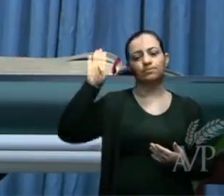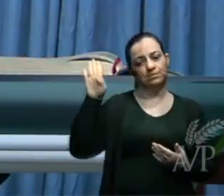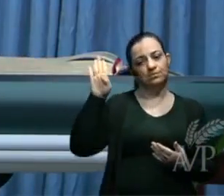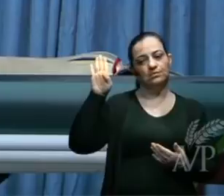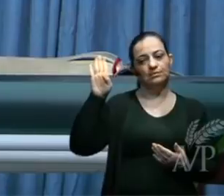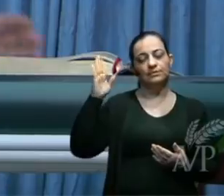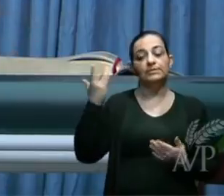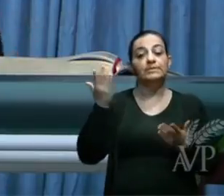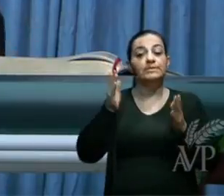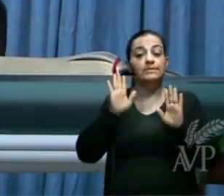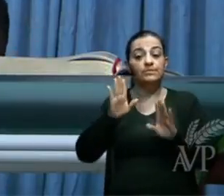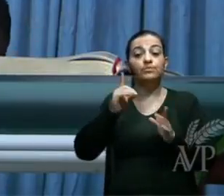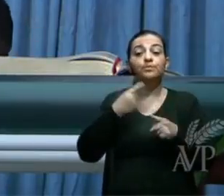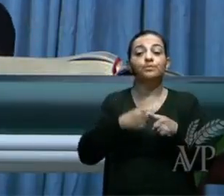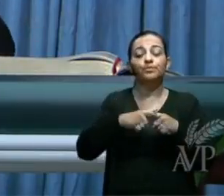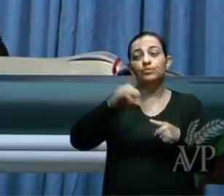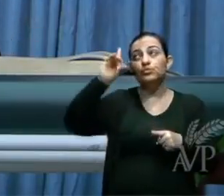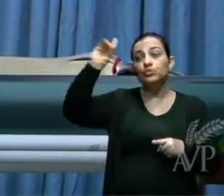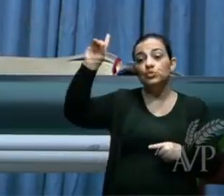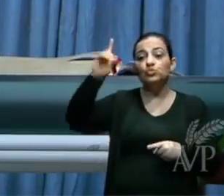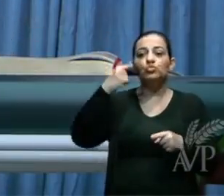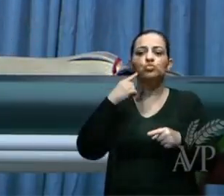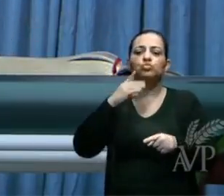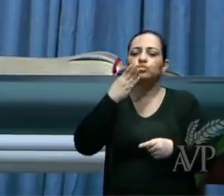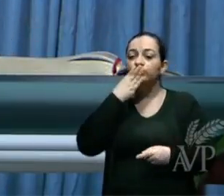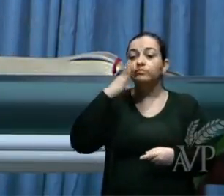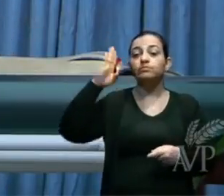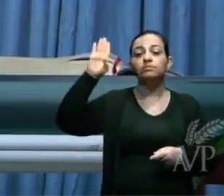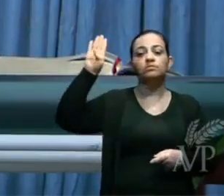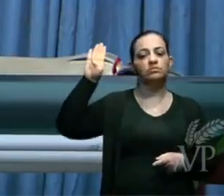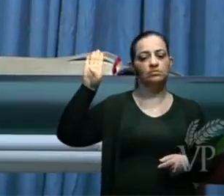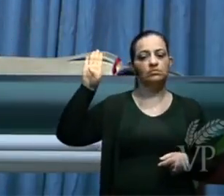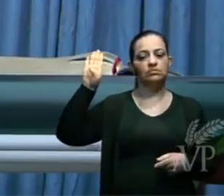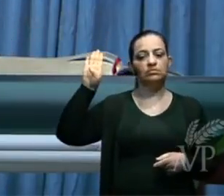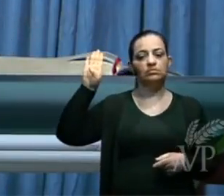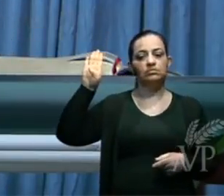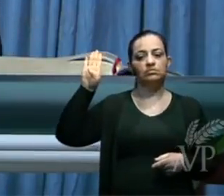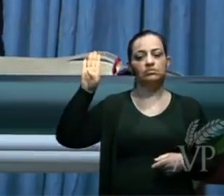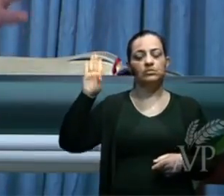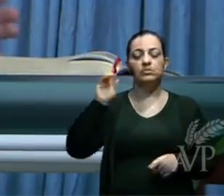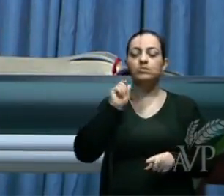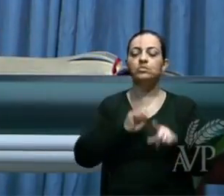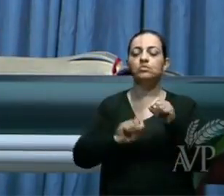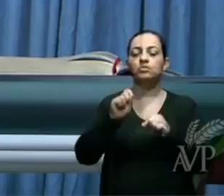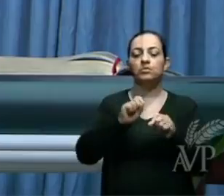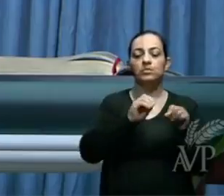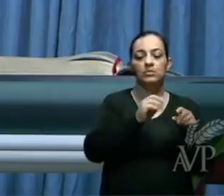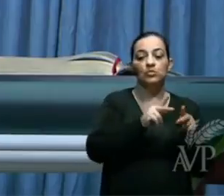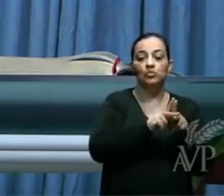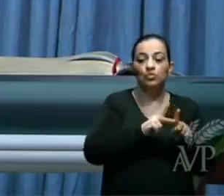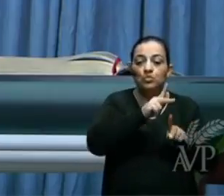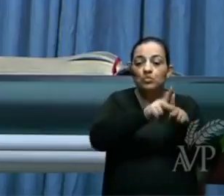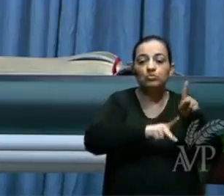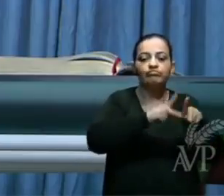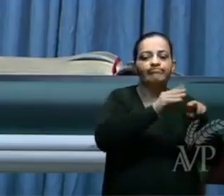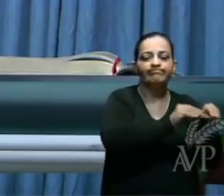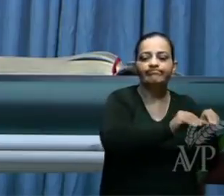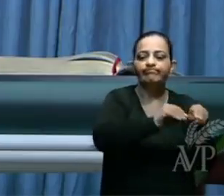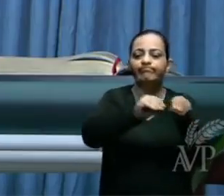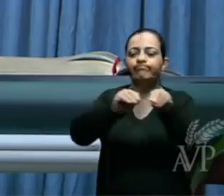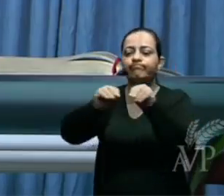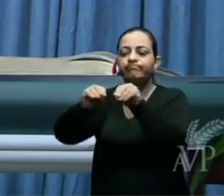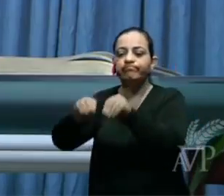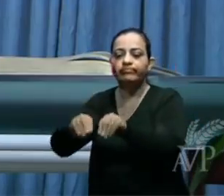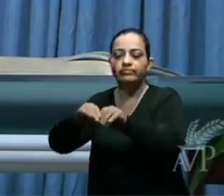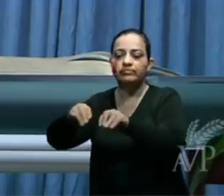porque deus havia prometido que israel voltar e iria para sua